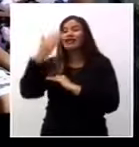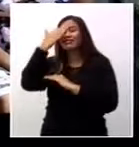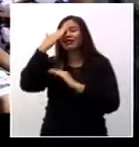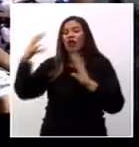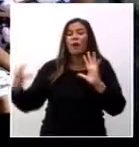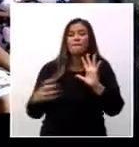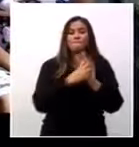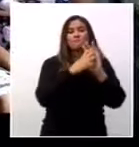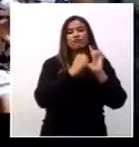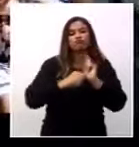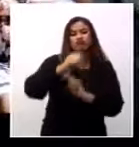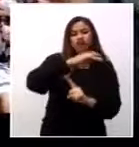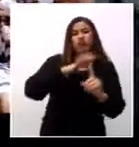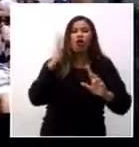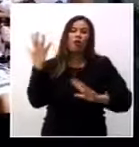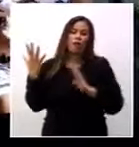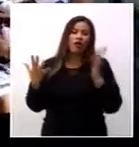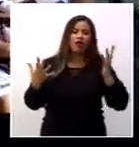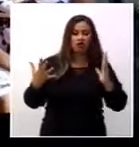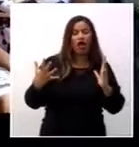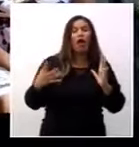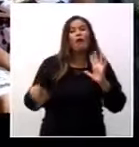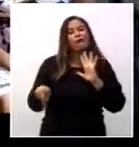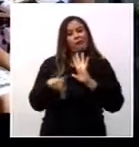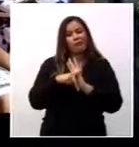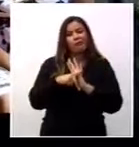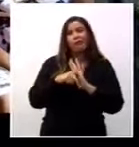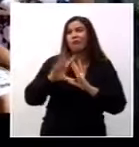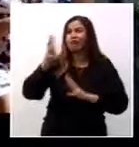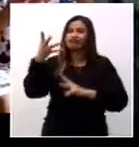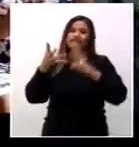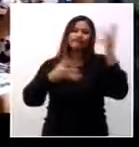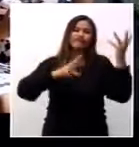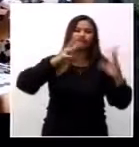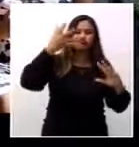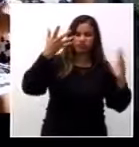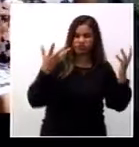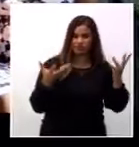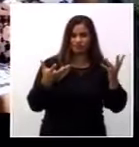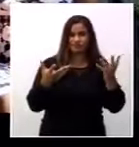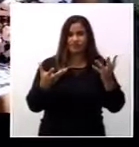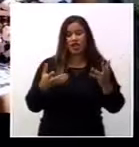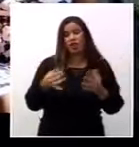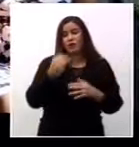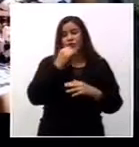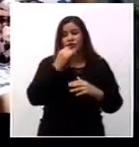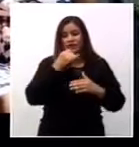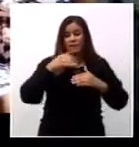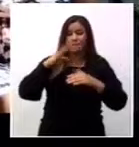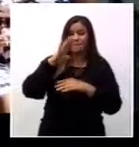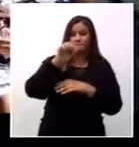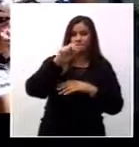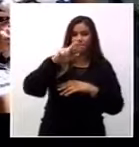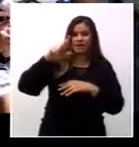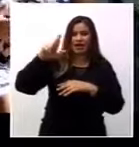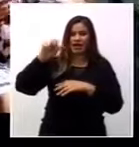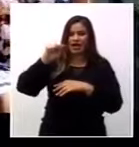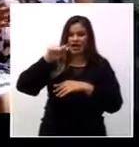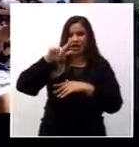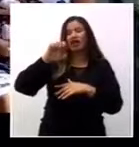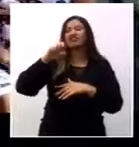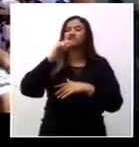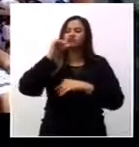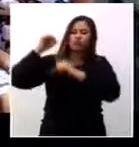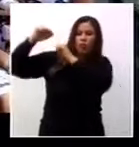impactos socioambientais ocasionados por diferentes fenômenos. O caso de um rompimento de barragem é só um deles,